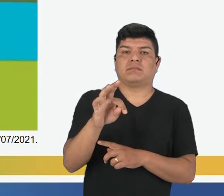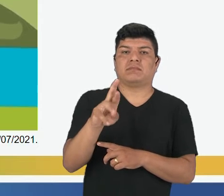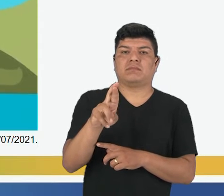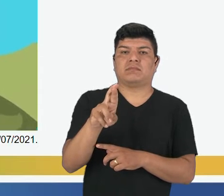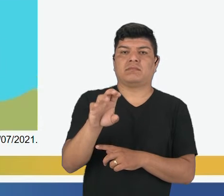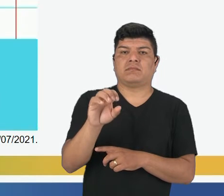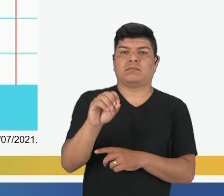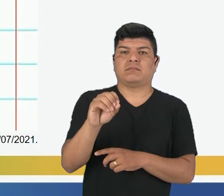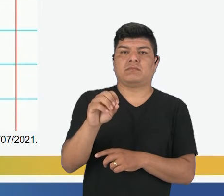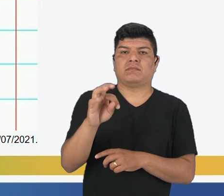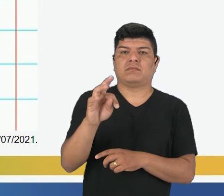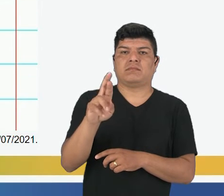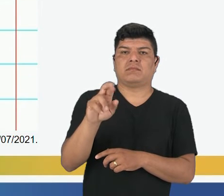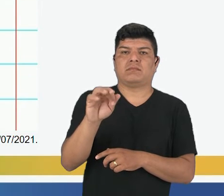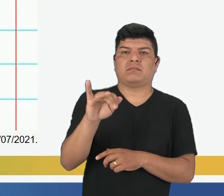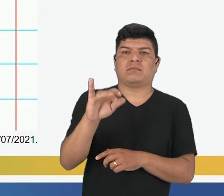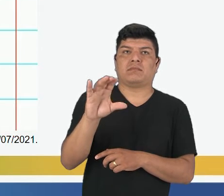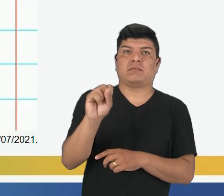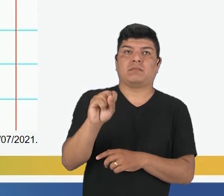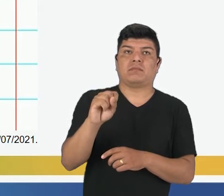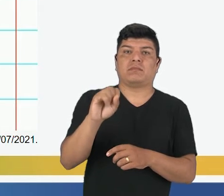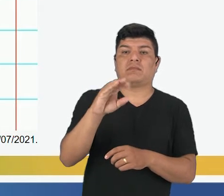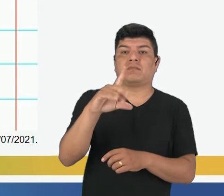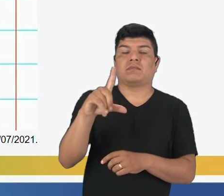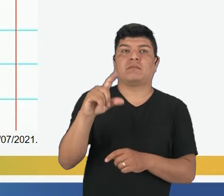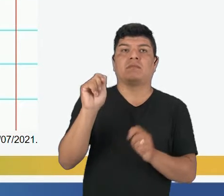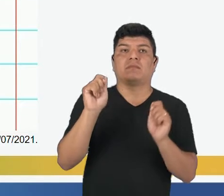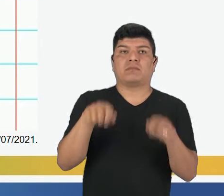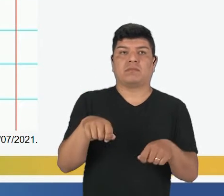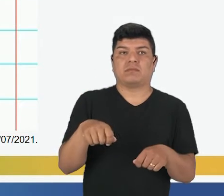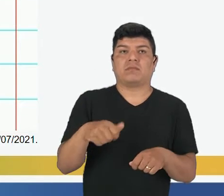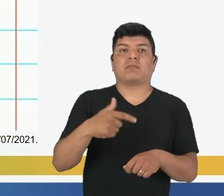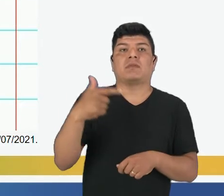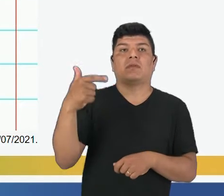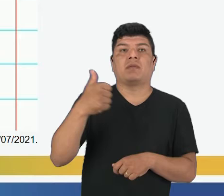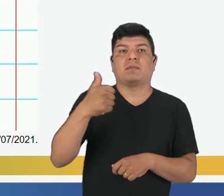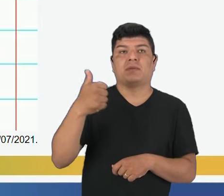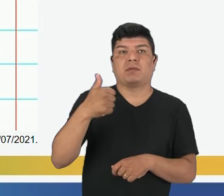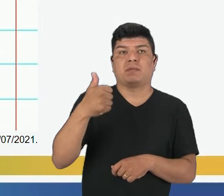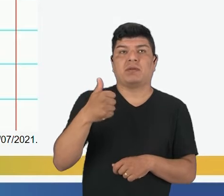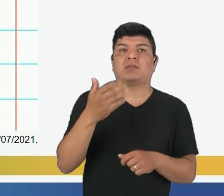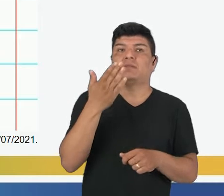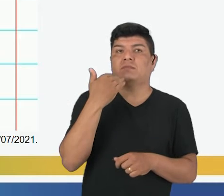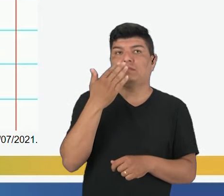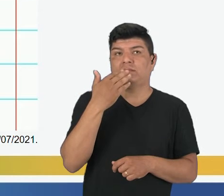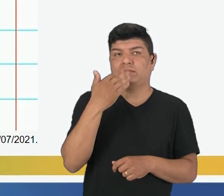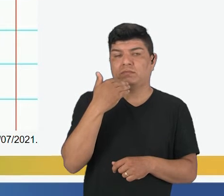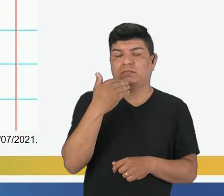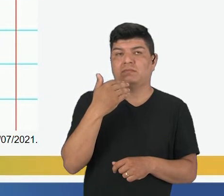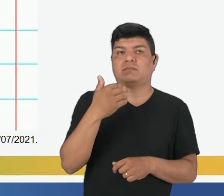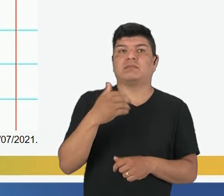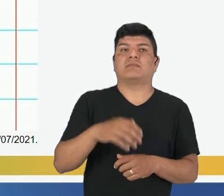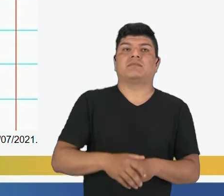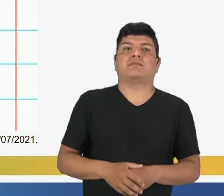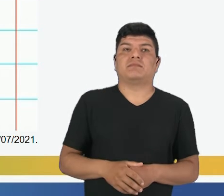heterotróficos. Eles podem ser classificados em consumidores primários, que se alimentam dos